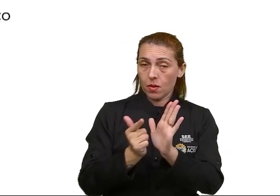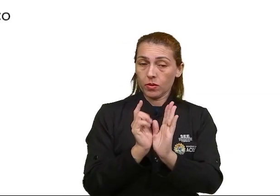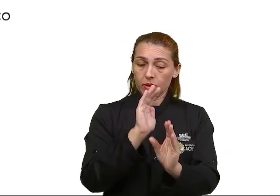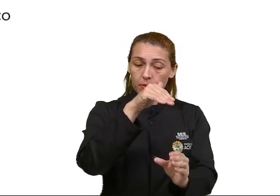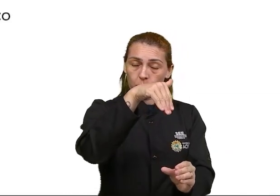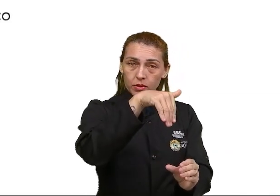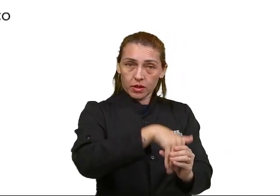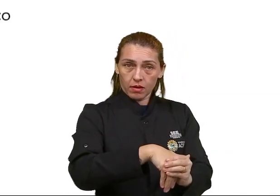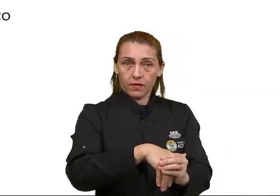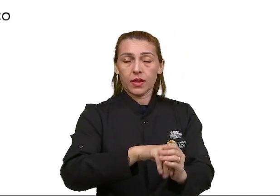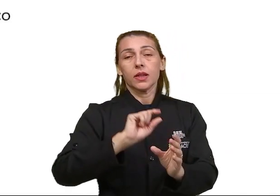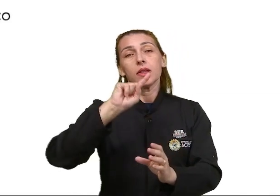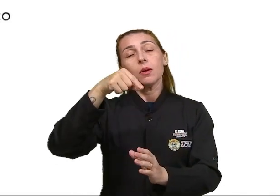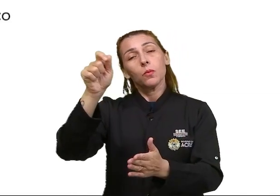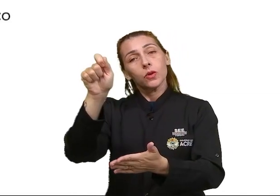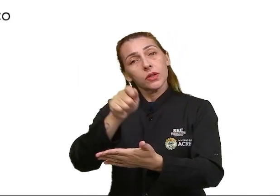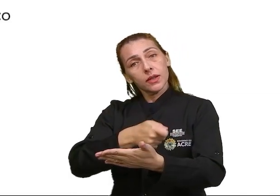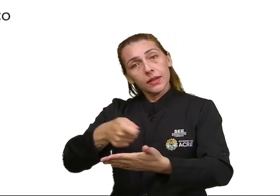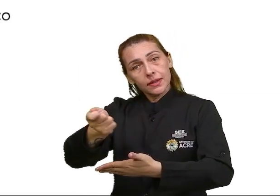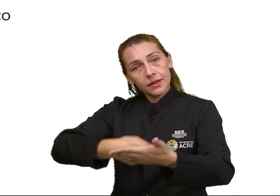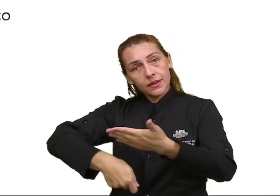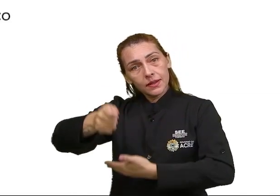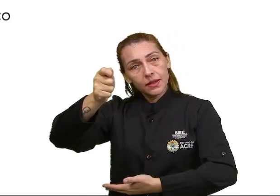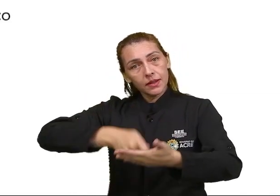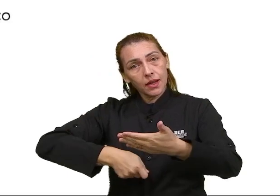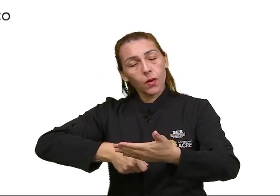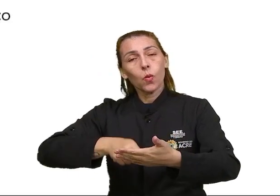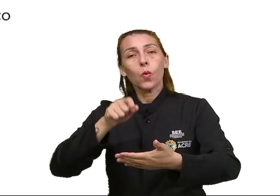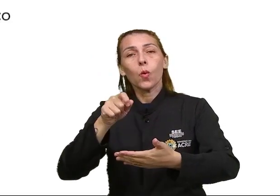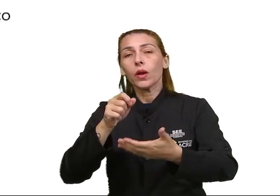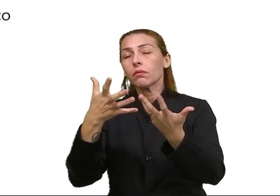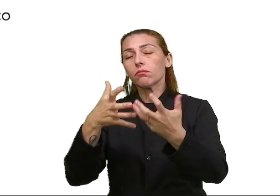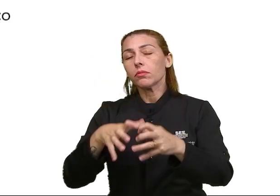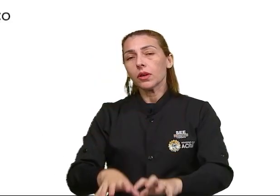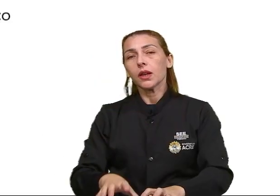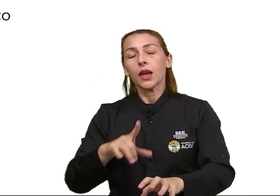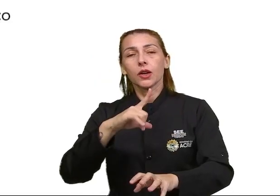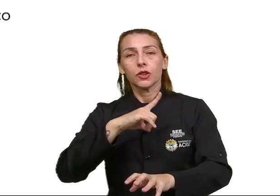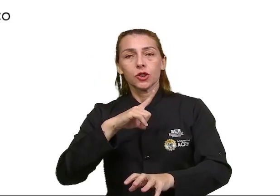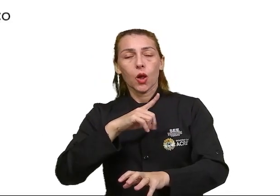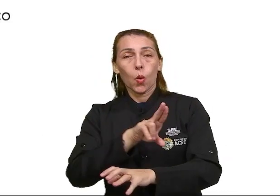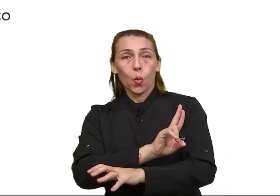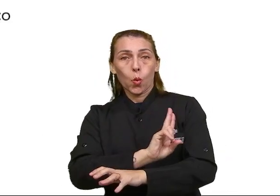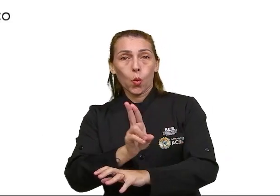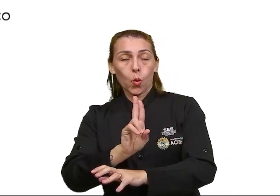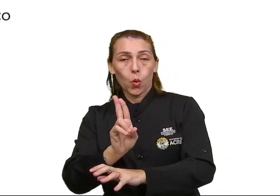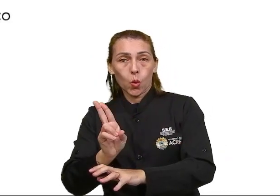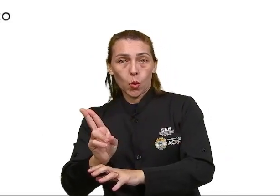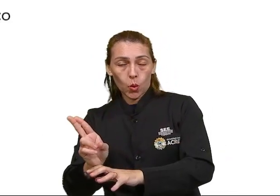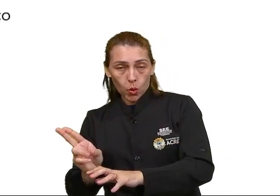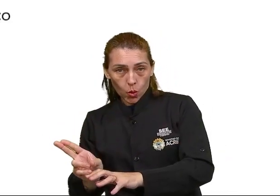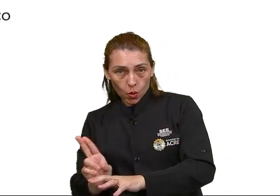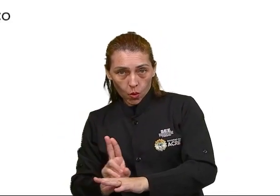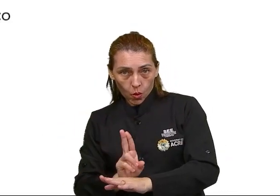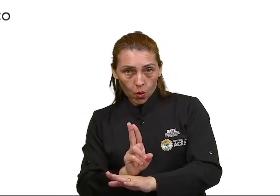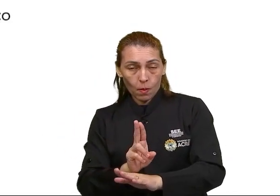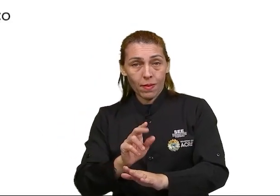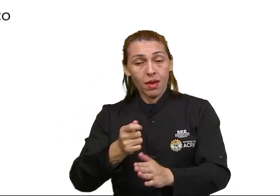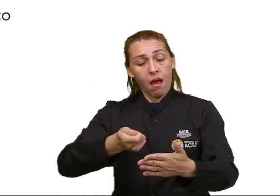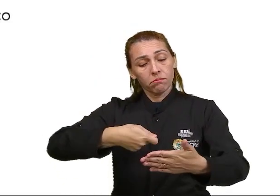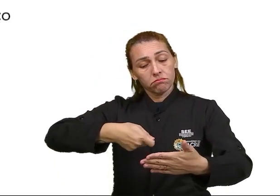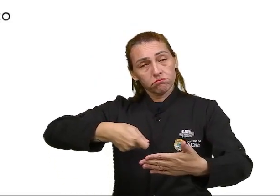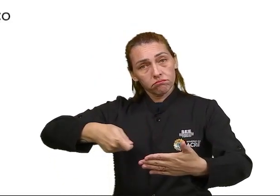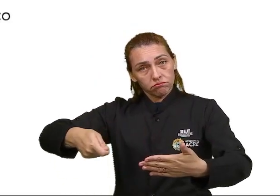depositavam na urna, depois de assinar a autêntica. Os que recusavam tinham seus nomes assintosamente